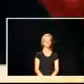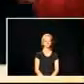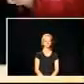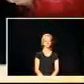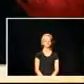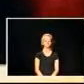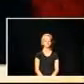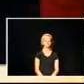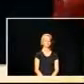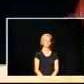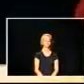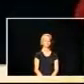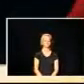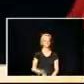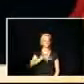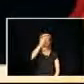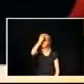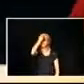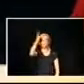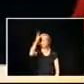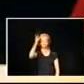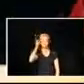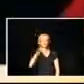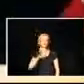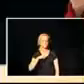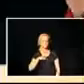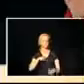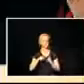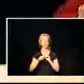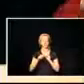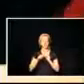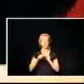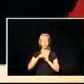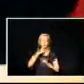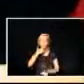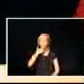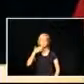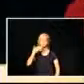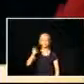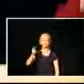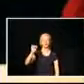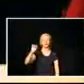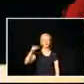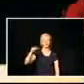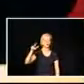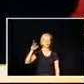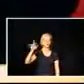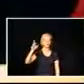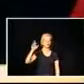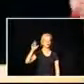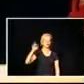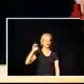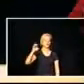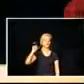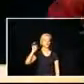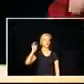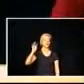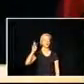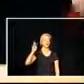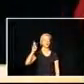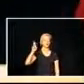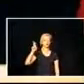fatura com o corpo técnico, com os servidores, acima de tudo, com os servidores que estão na linha de frente,